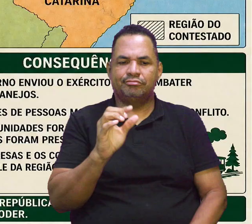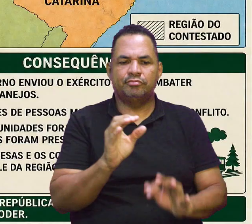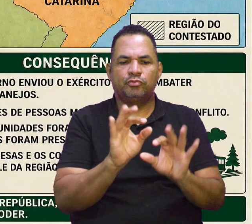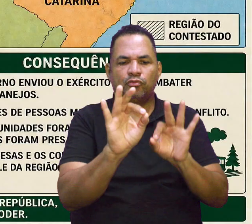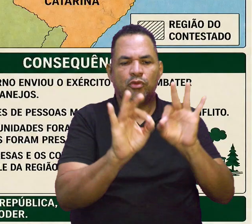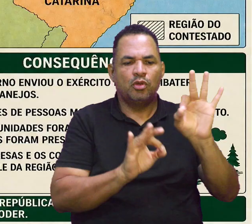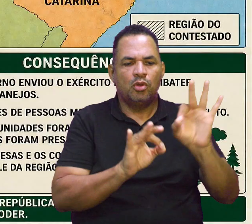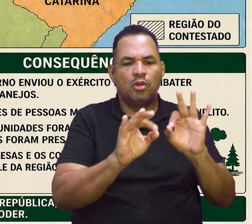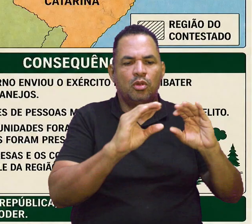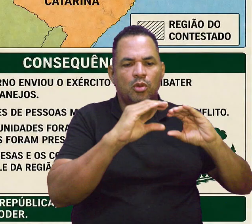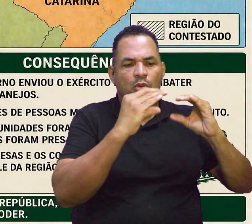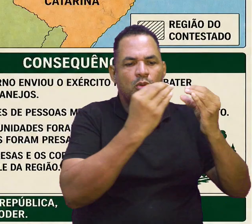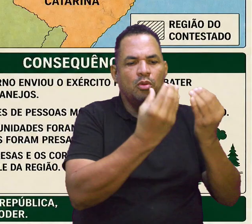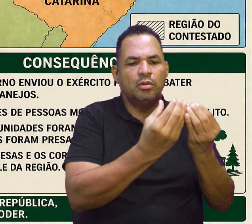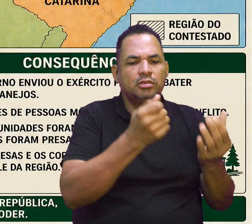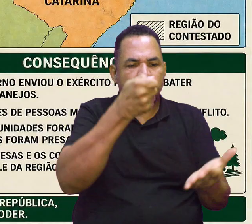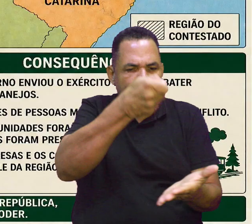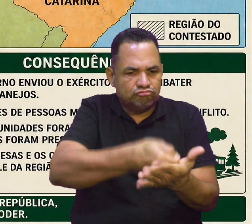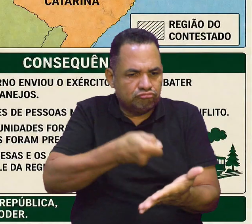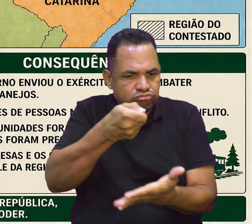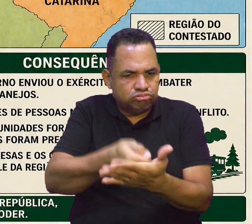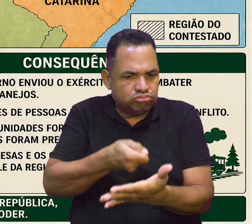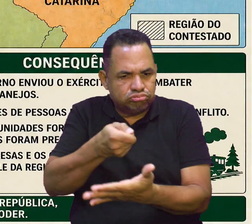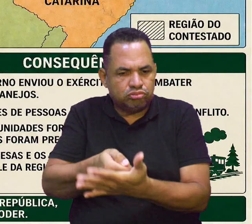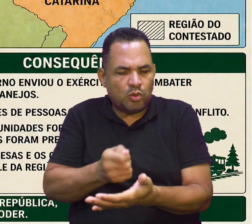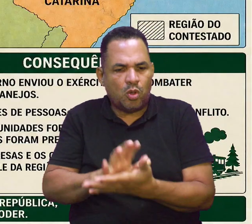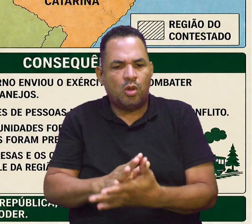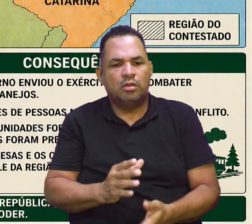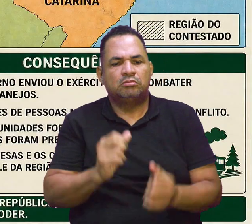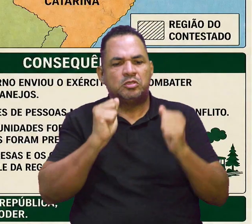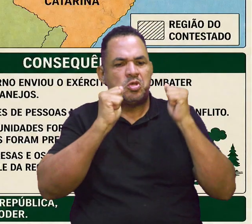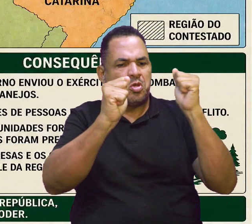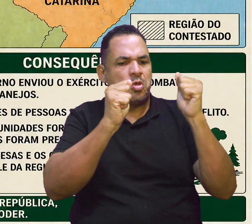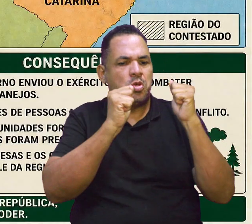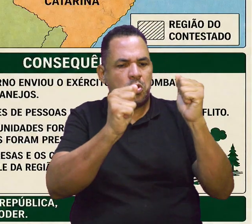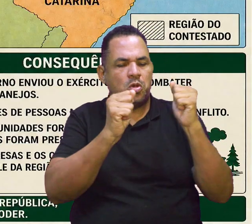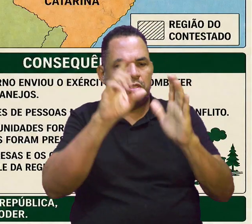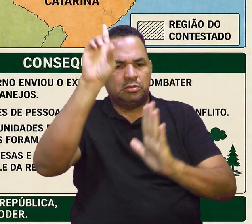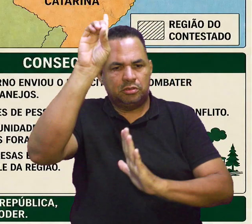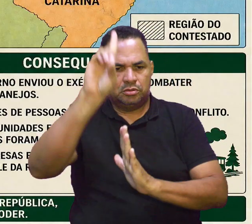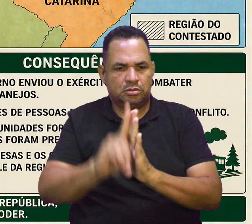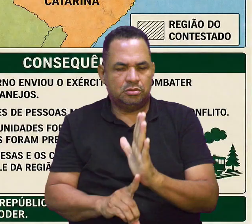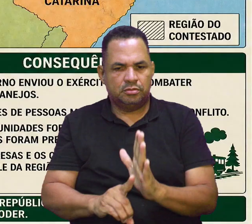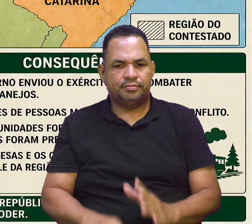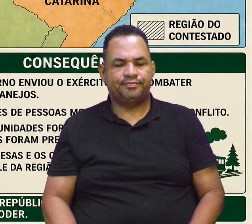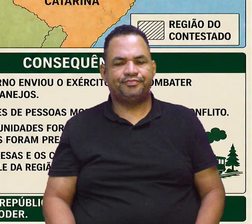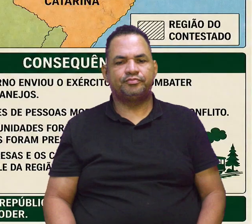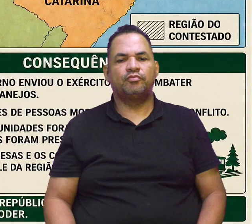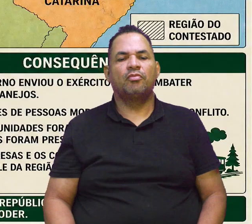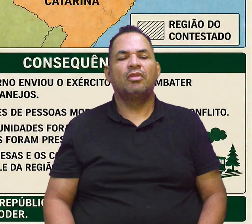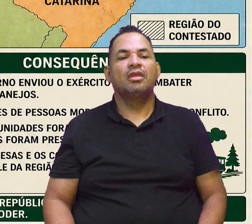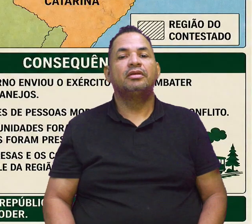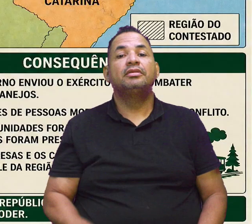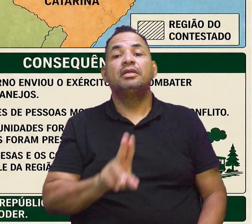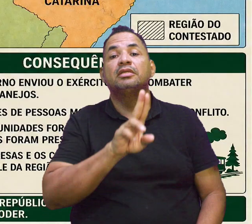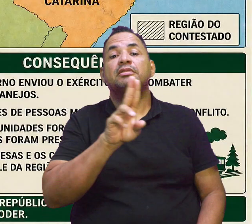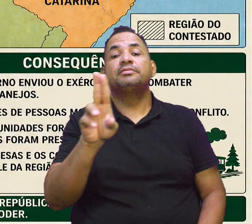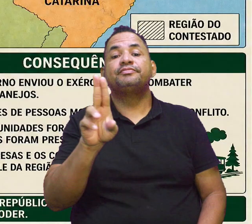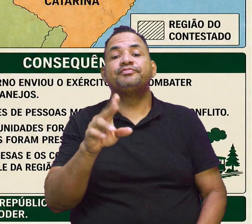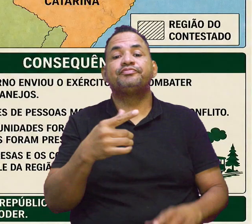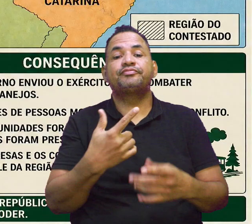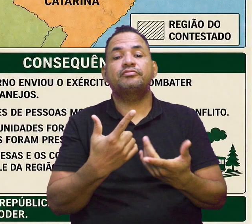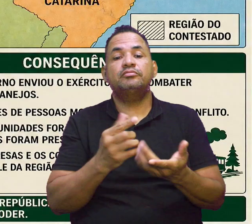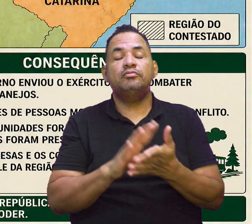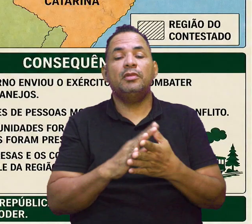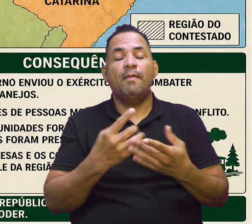para defender suas terras e seus direitos. E por que contestado? Porque está sendo uma disputa,